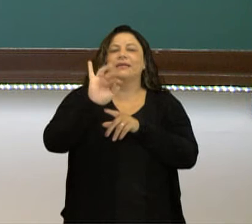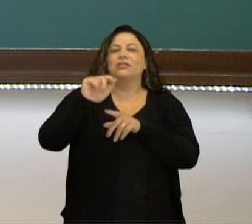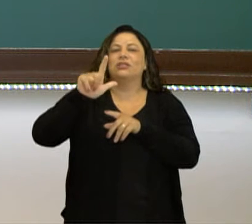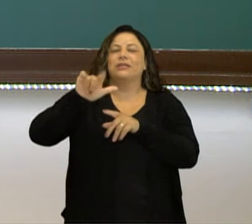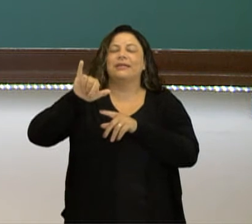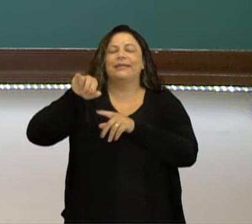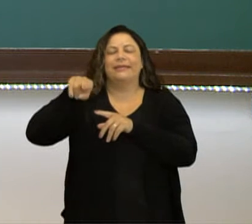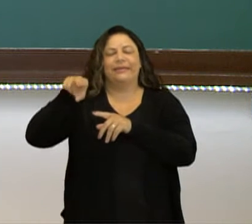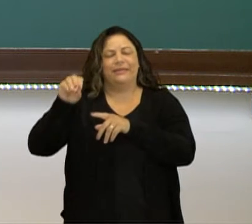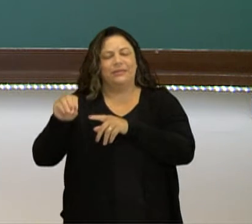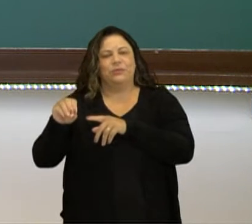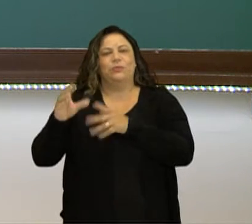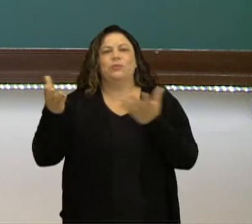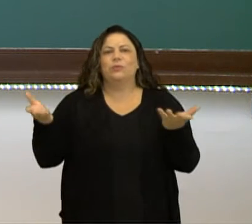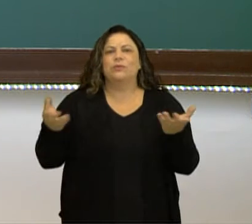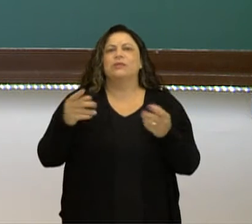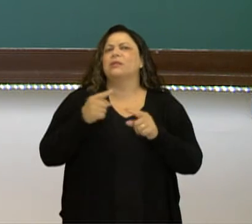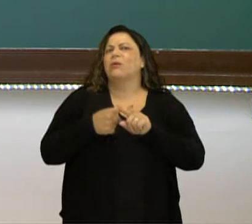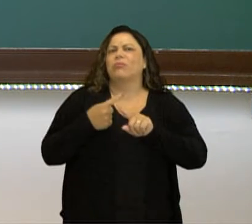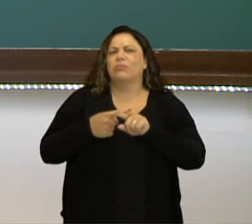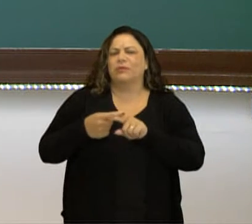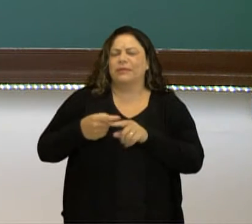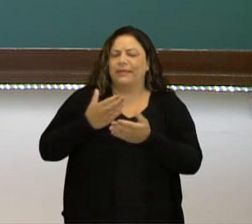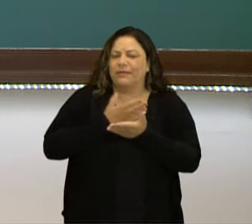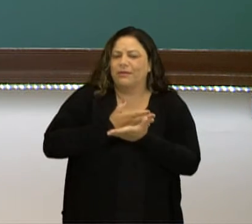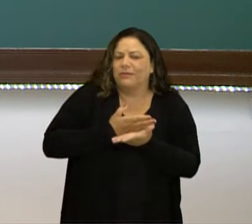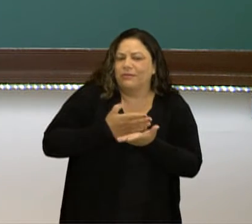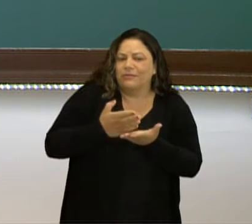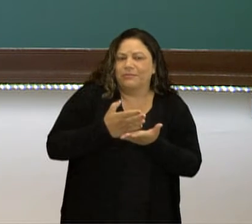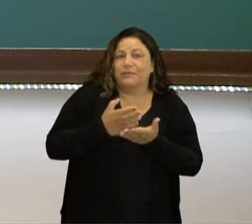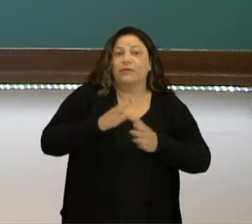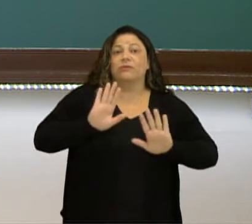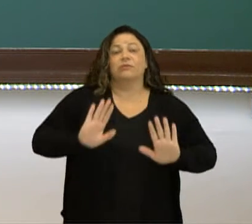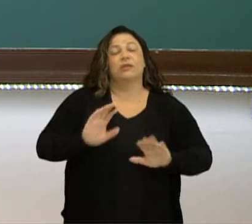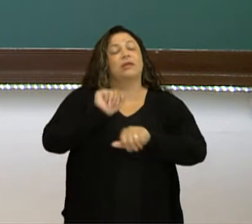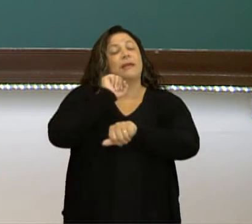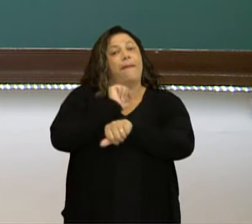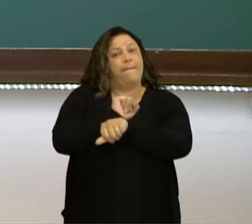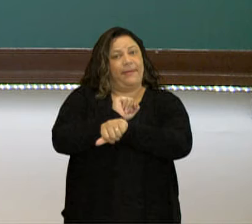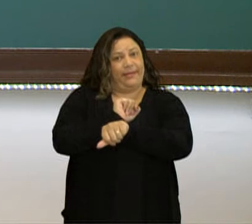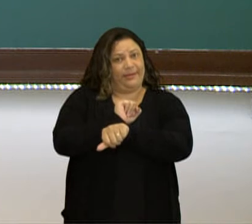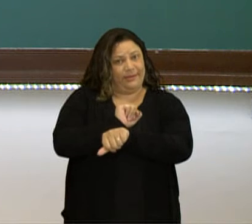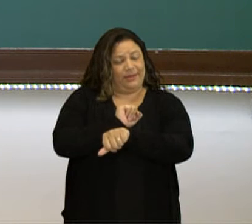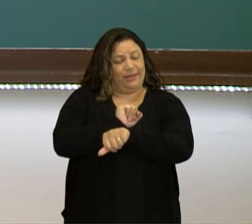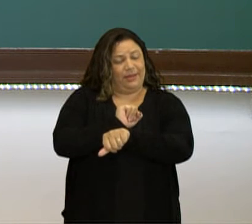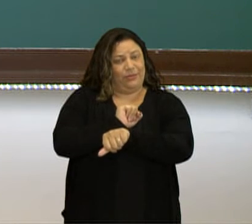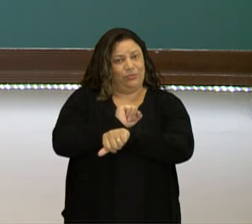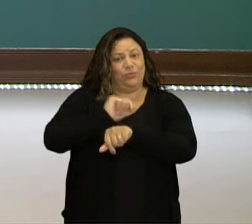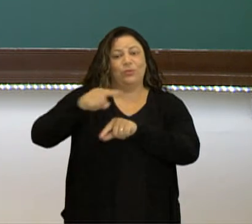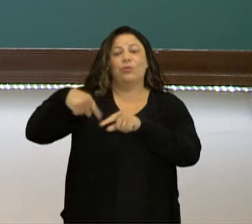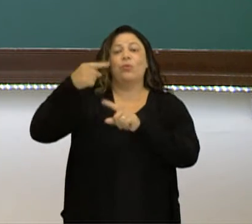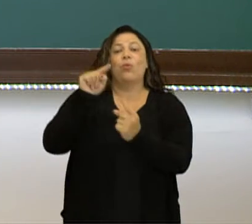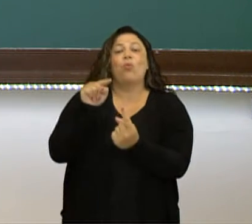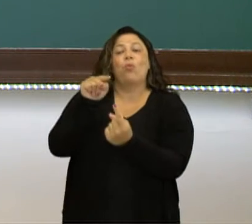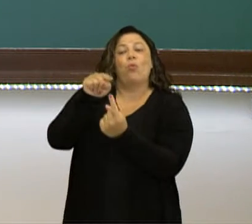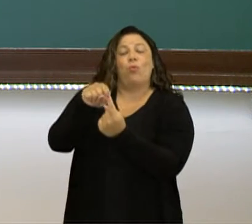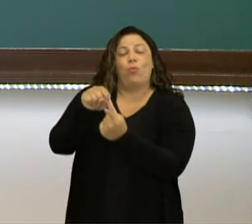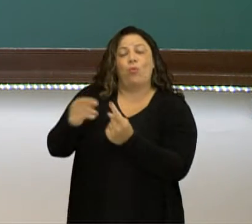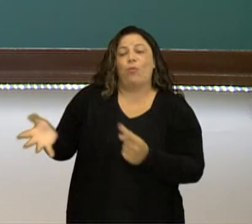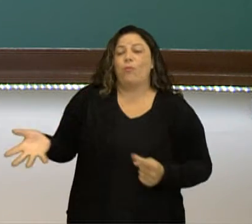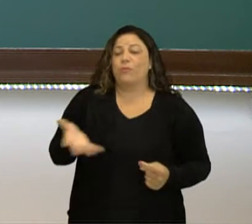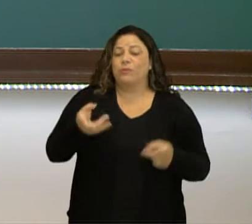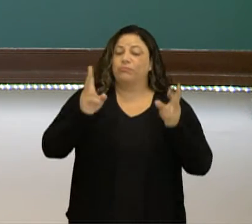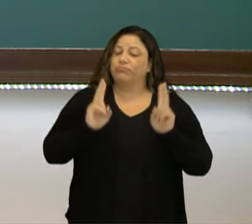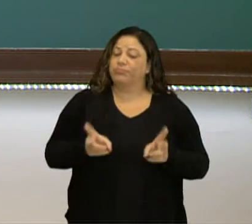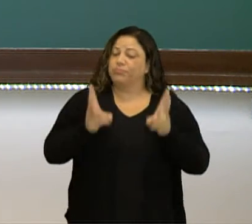gente tem é isso. Você teria um movimento inercial quando existe o repouso, ou seja, velocidade zero em relação a esse referencial, ou velocidade